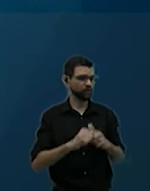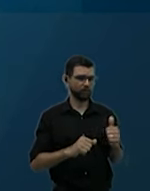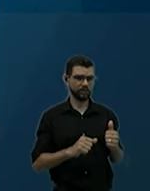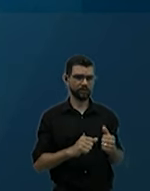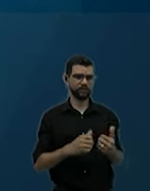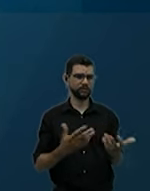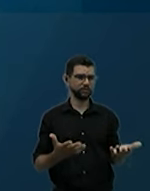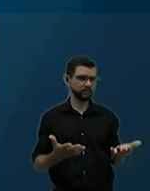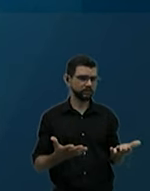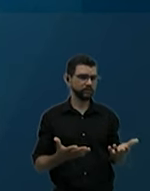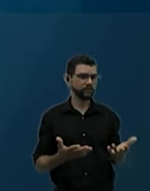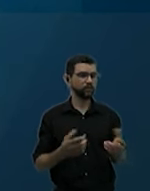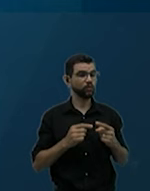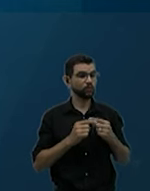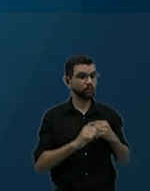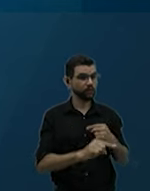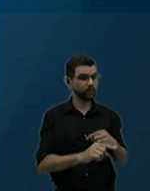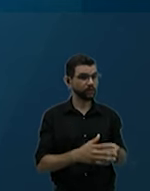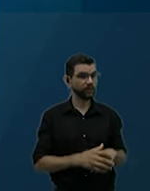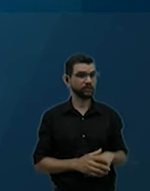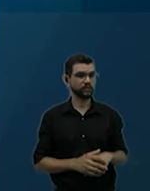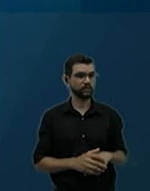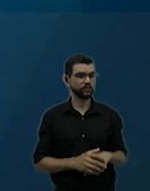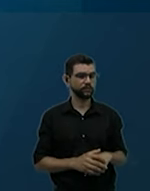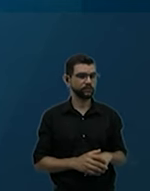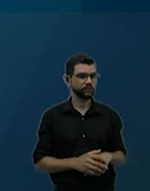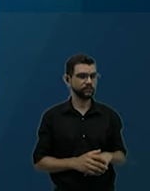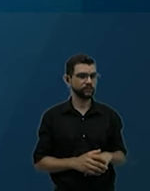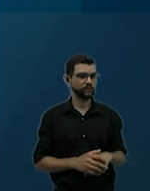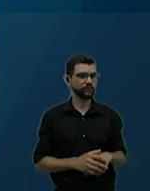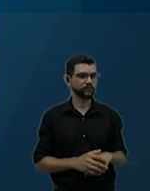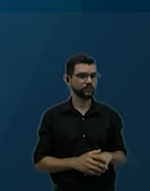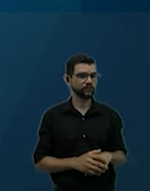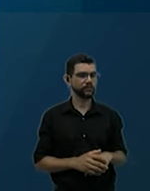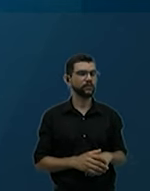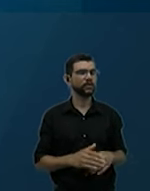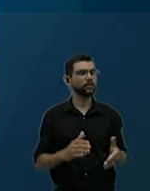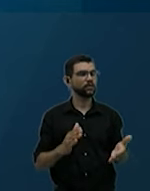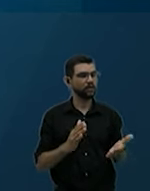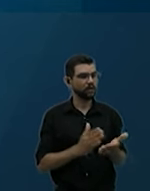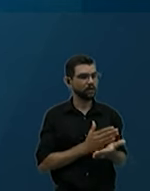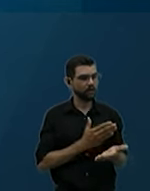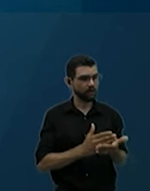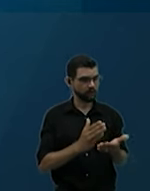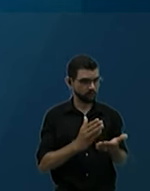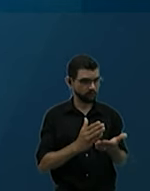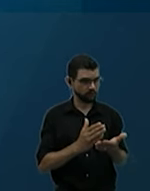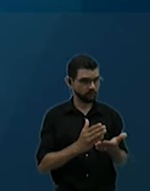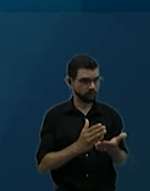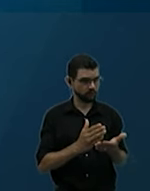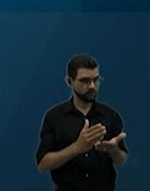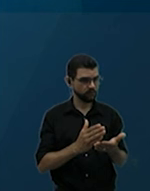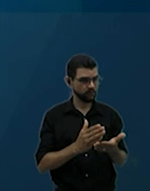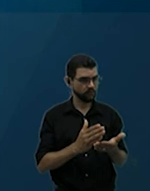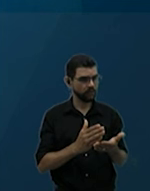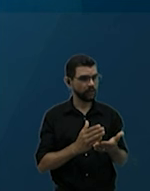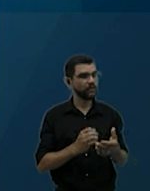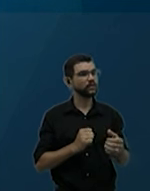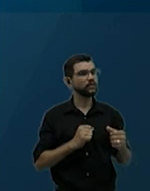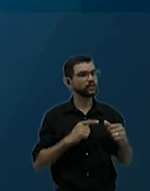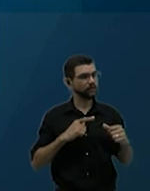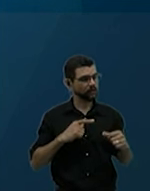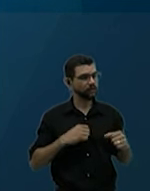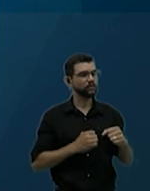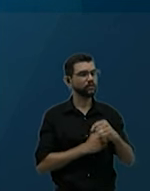Tais indenizações são cumuláveis justamente por terem fundamentos diversos, diferentes,